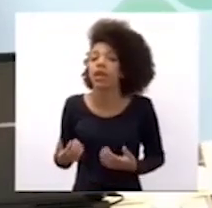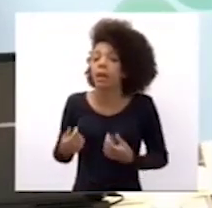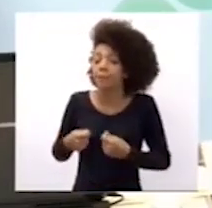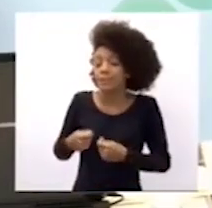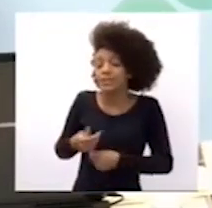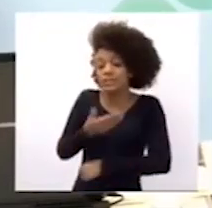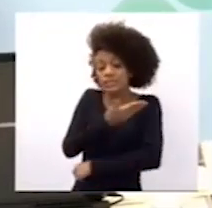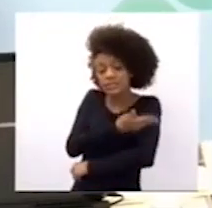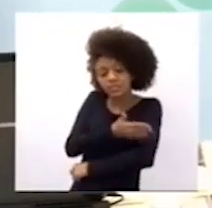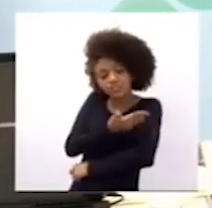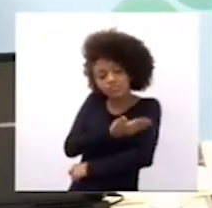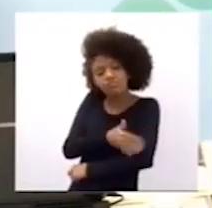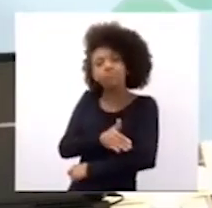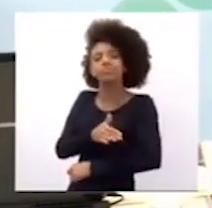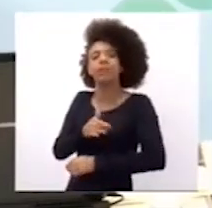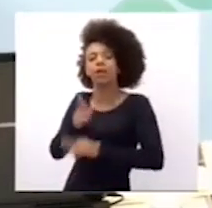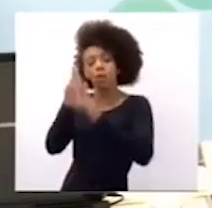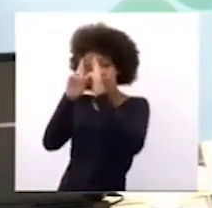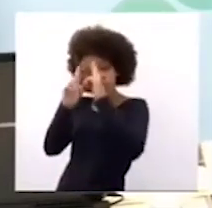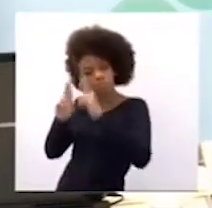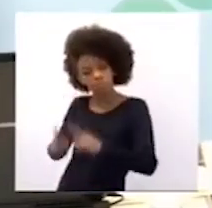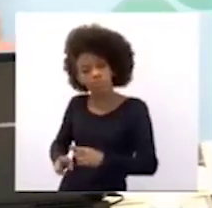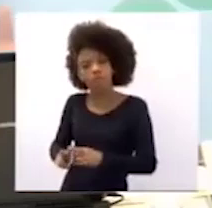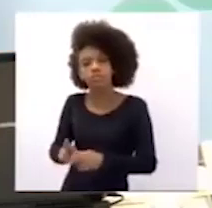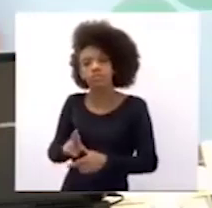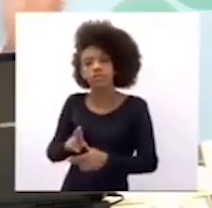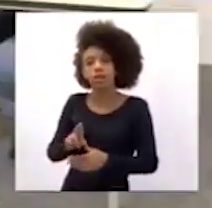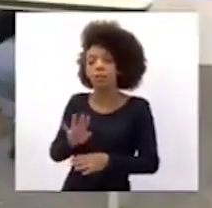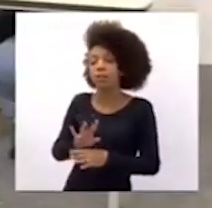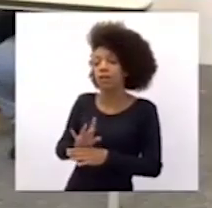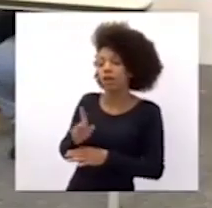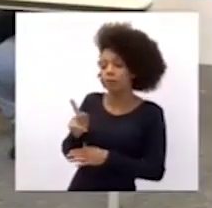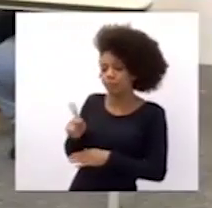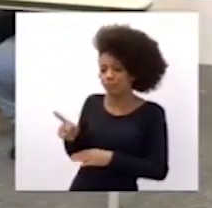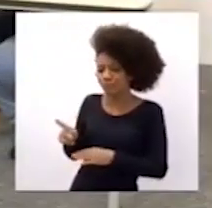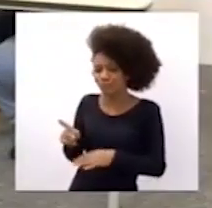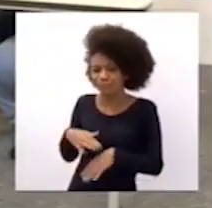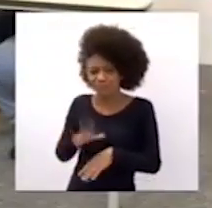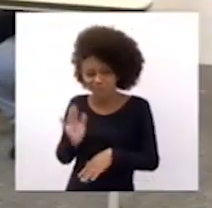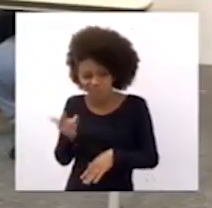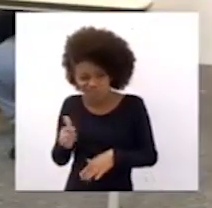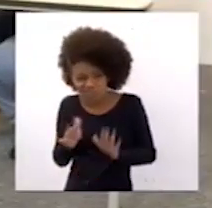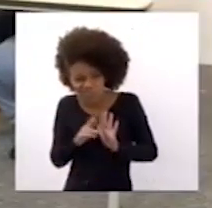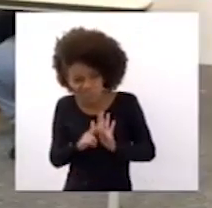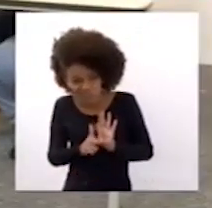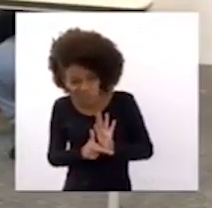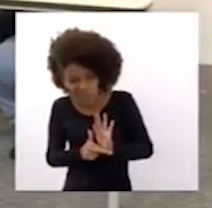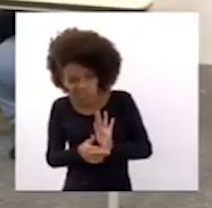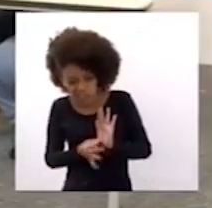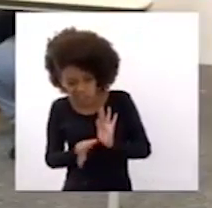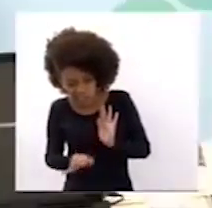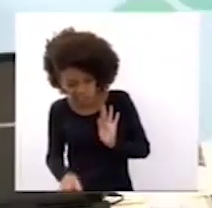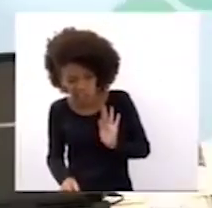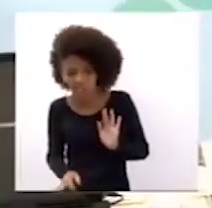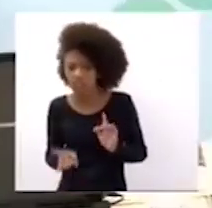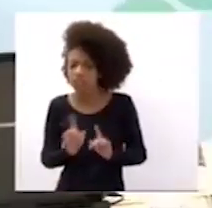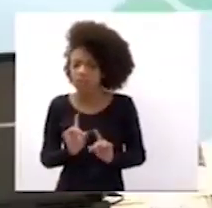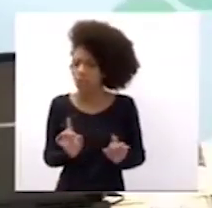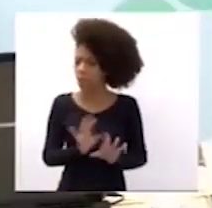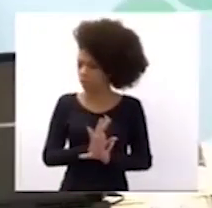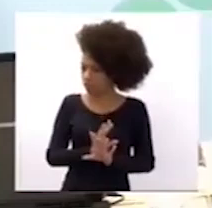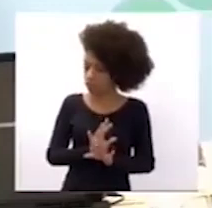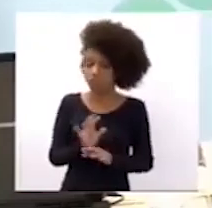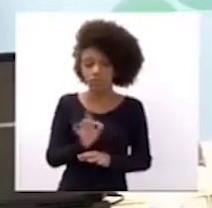nessas orientações, né? Ser delicado para que o aluno não entenda também, mais uma regra e pronto. Não, é justamente